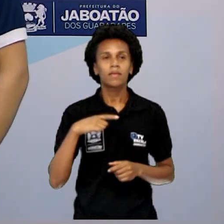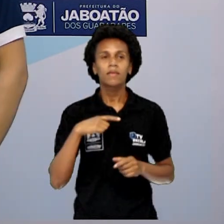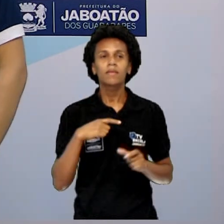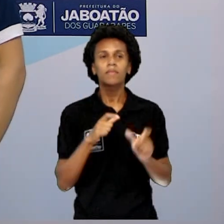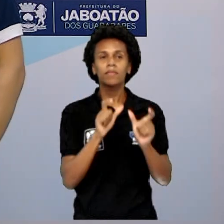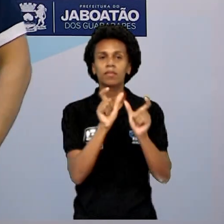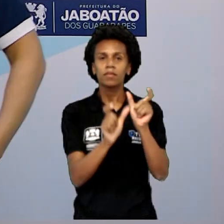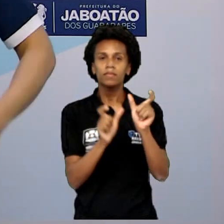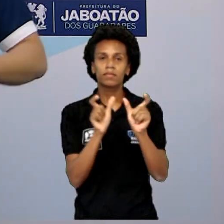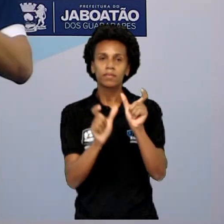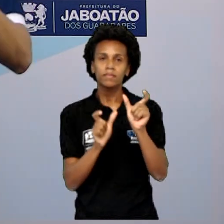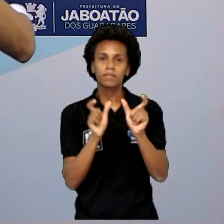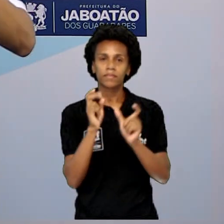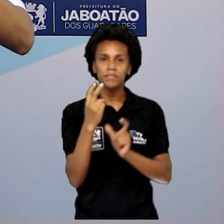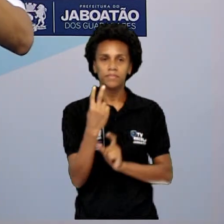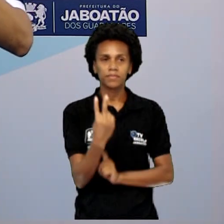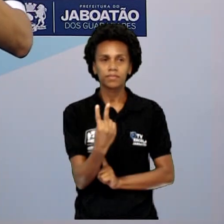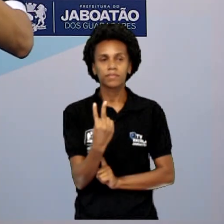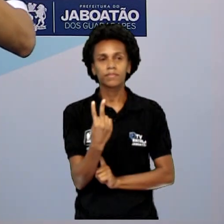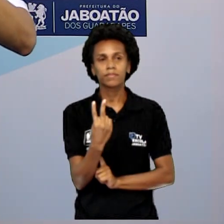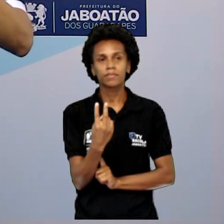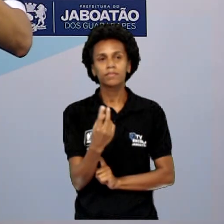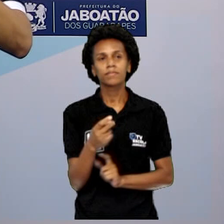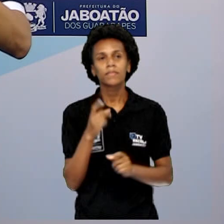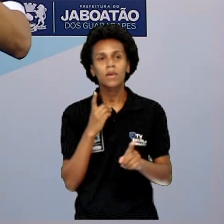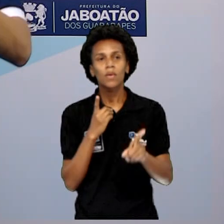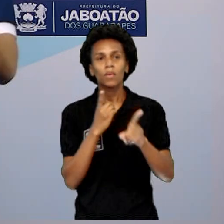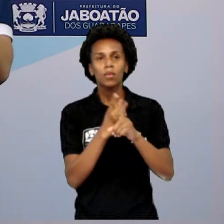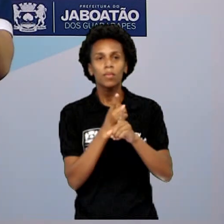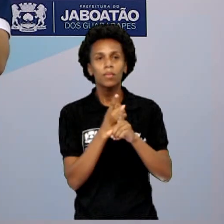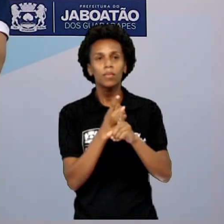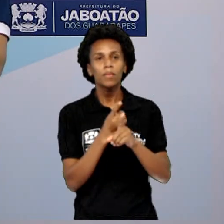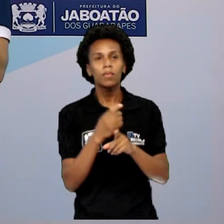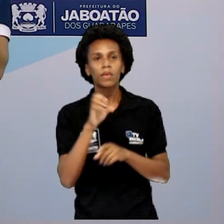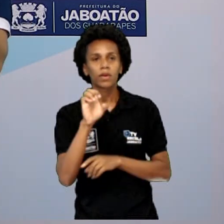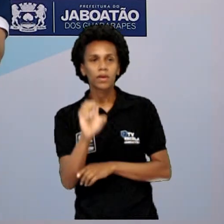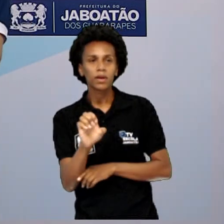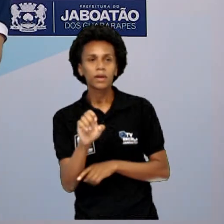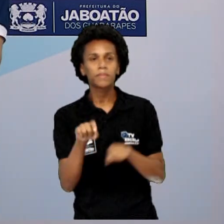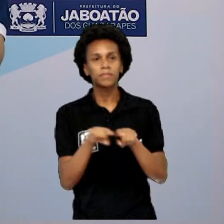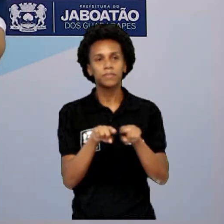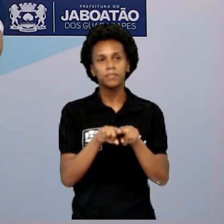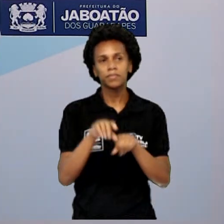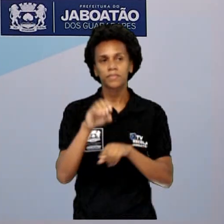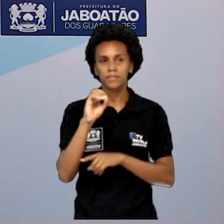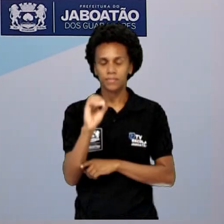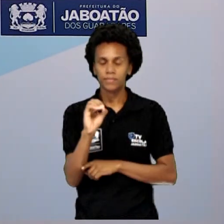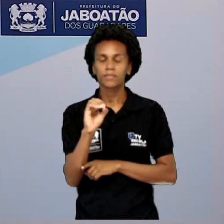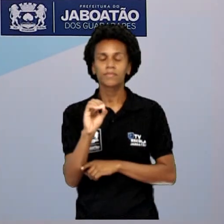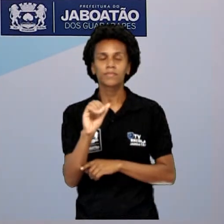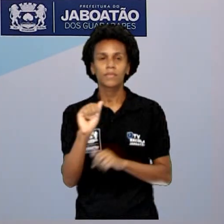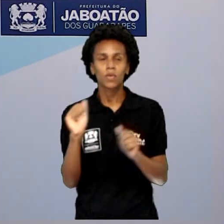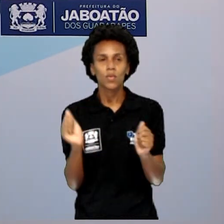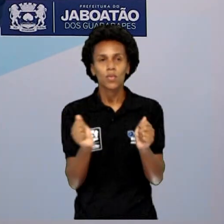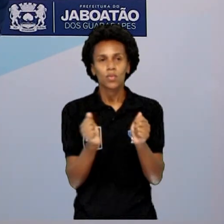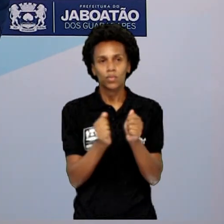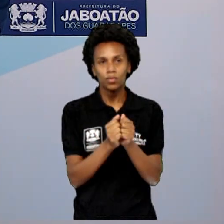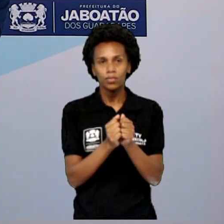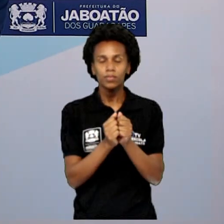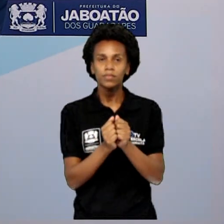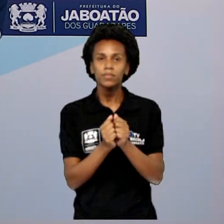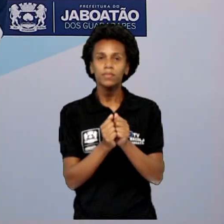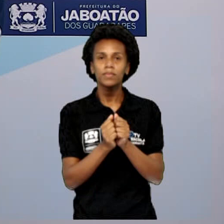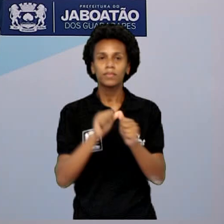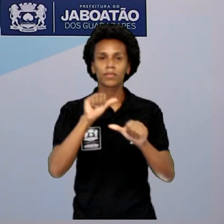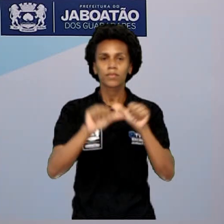artigo o, que quando estão juntos, eles se ligam, gerando a partícula do. Então, em do, eu devo entender que tem a preposição